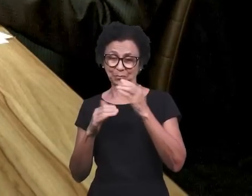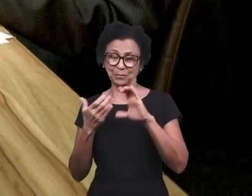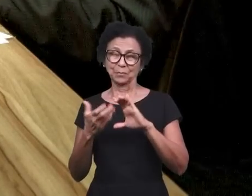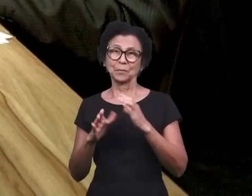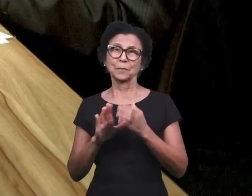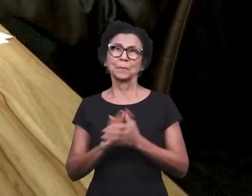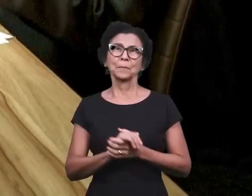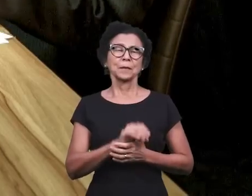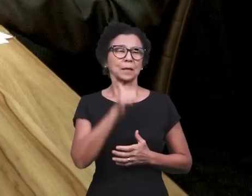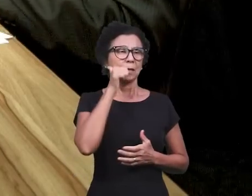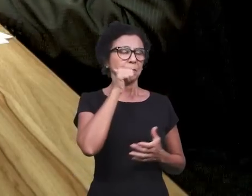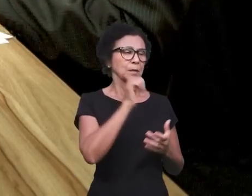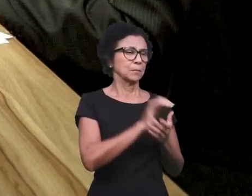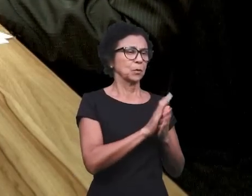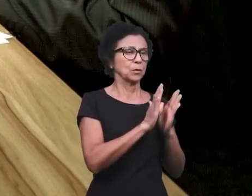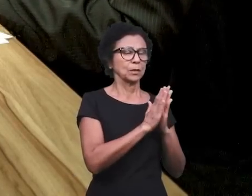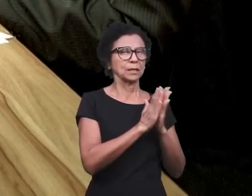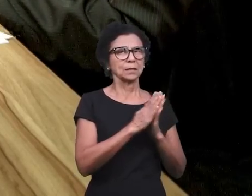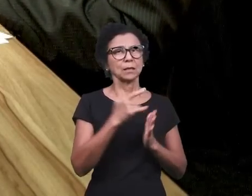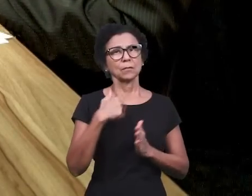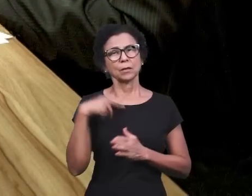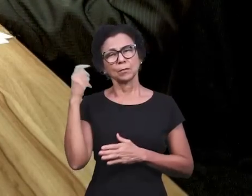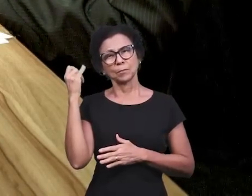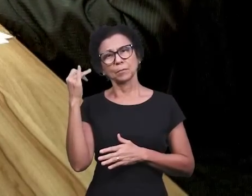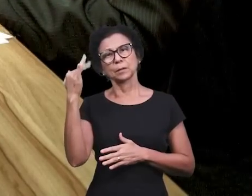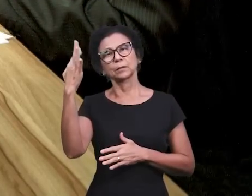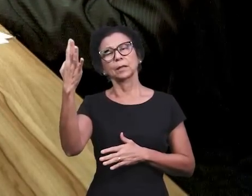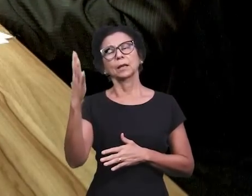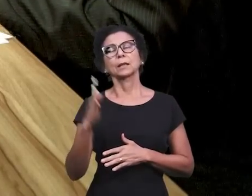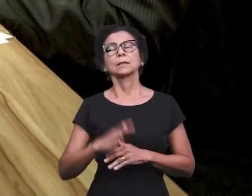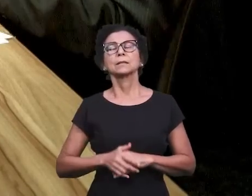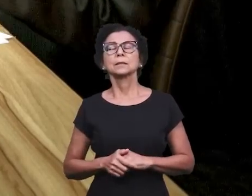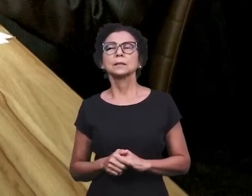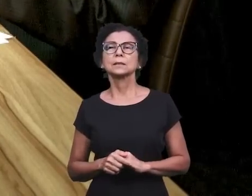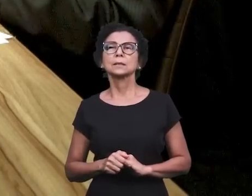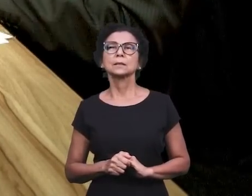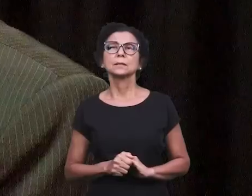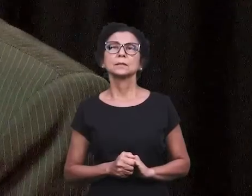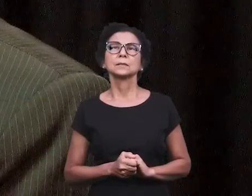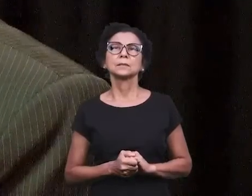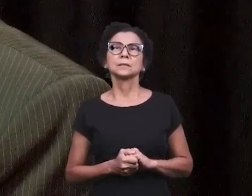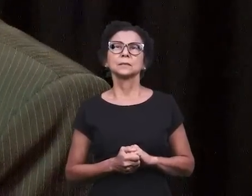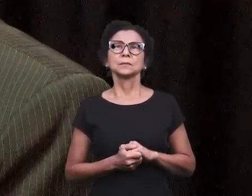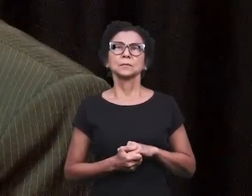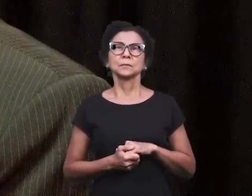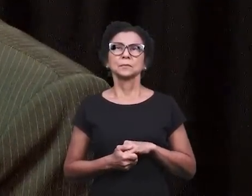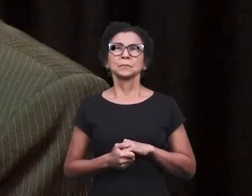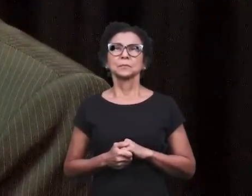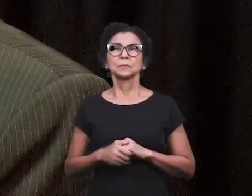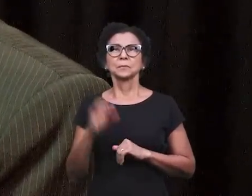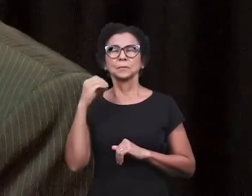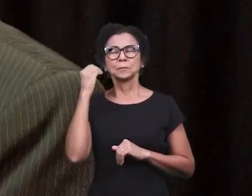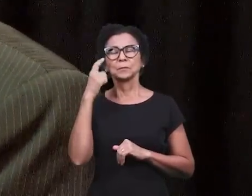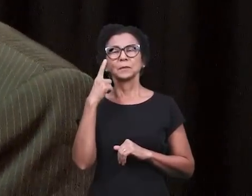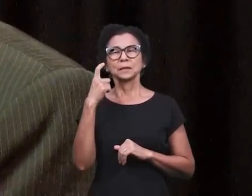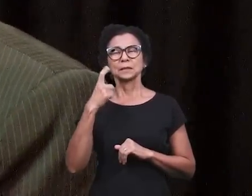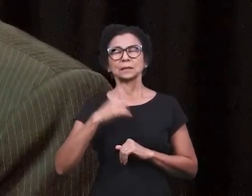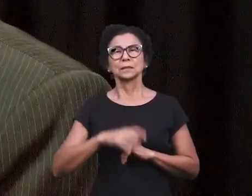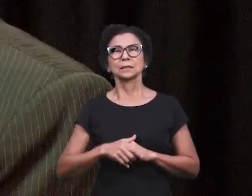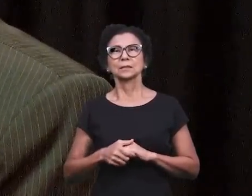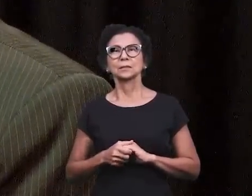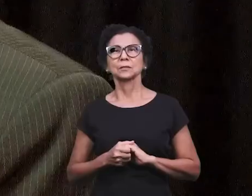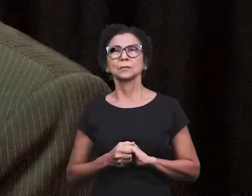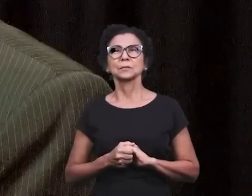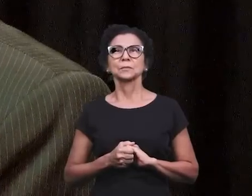minha esposa, a oração, eu sempre nas madrugadas, né? E eu tive uma experiência interessante, Júlio, que